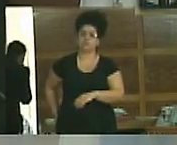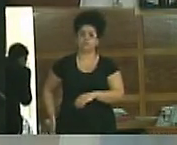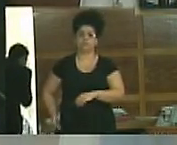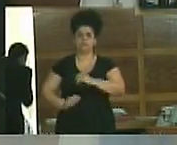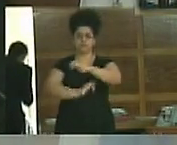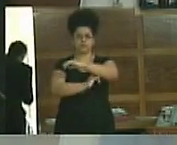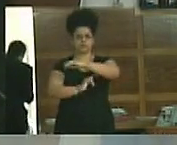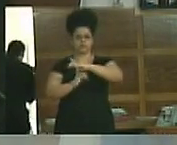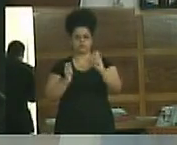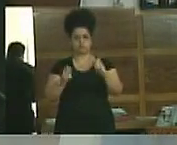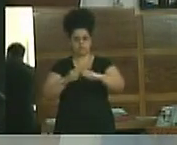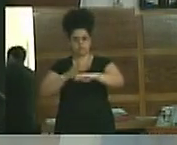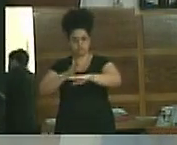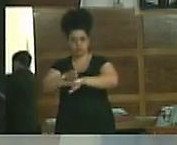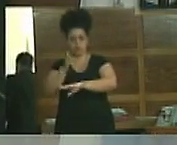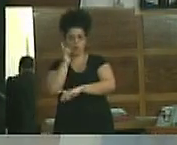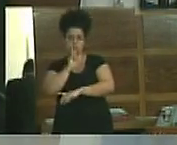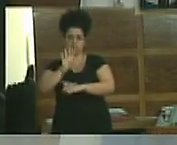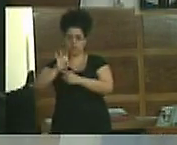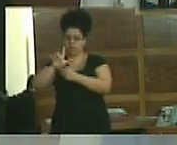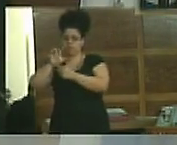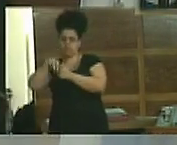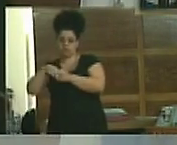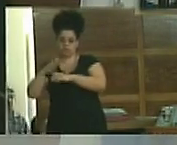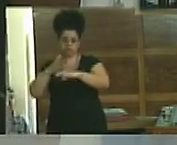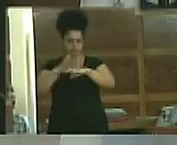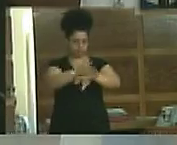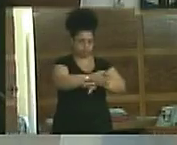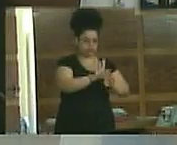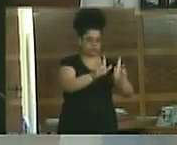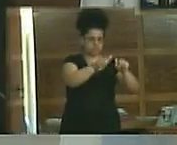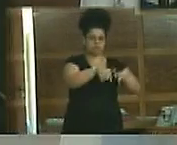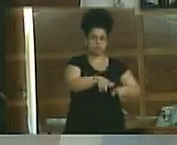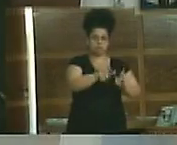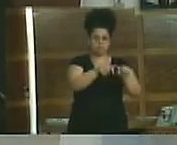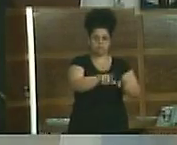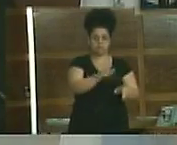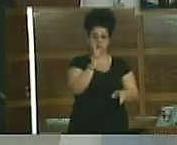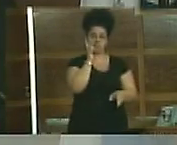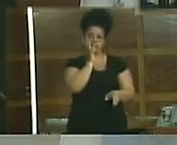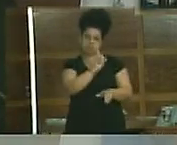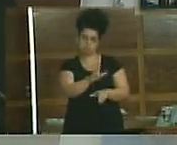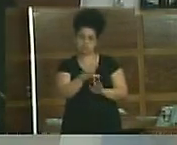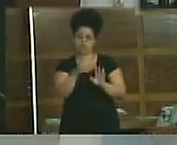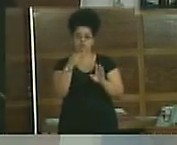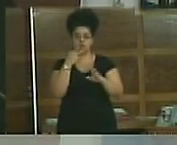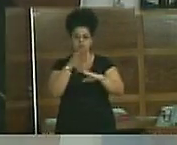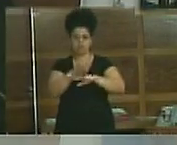ela vai poder dar acesso do Belém à Gamboinha. Quando eu digo acesso, é por conta de